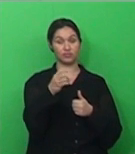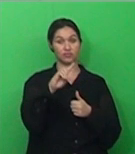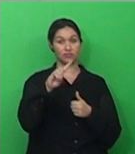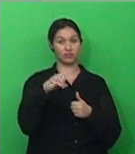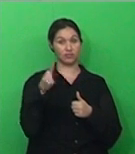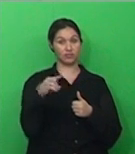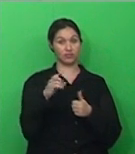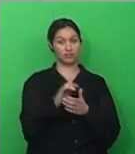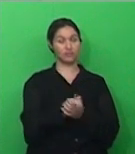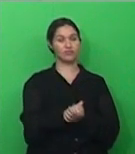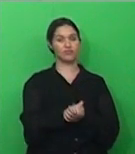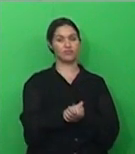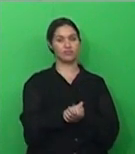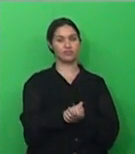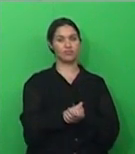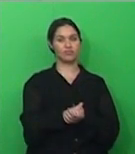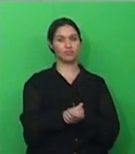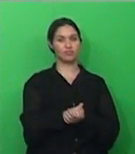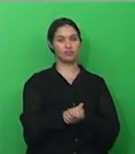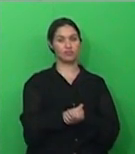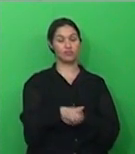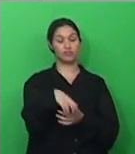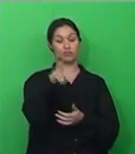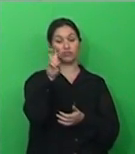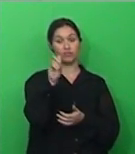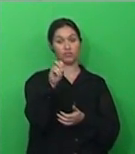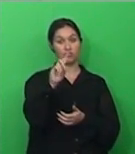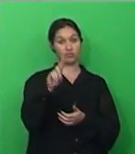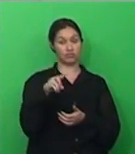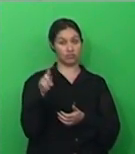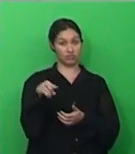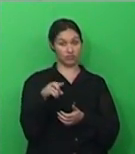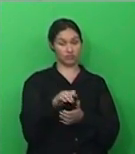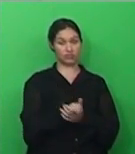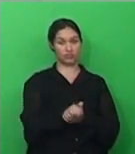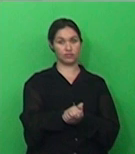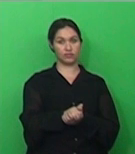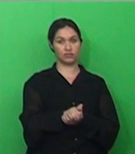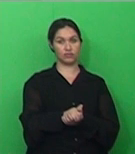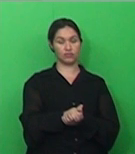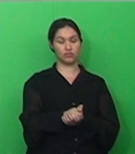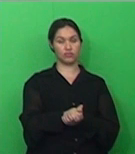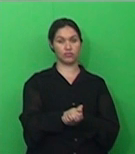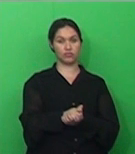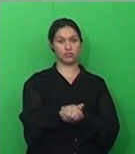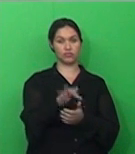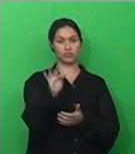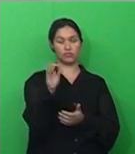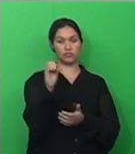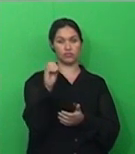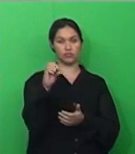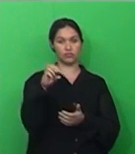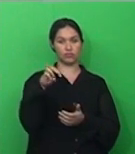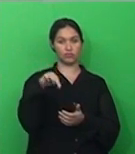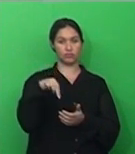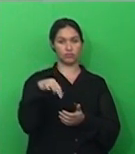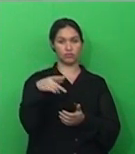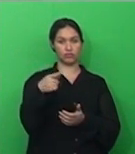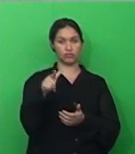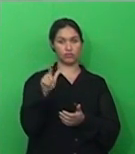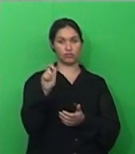vir, não, tem que estar aprovado. Os 50 milhões do Fomplata é para o bairro São